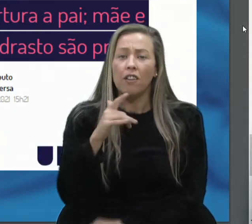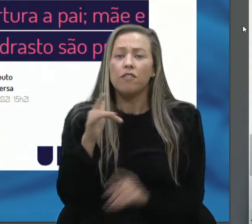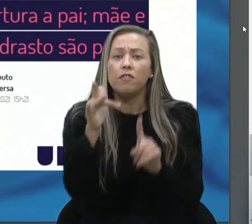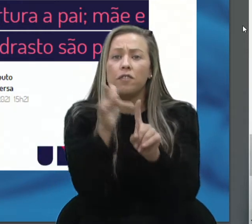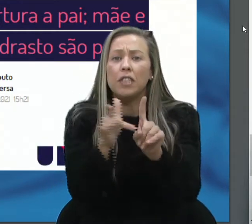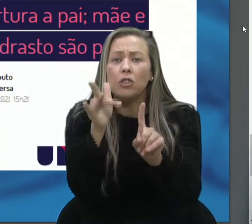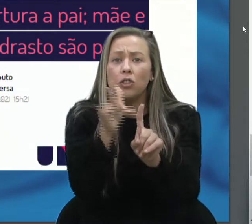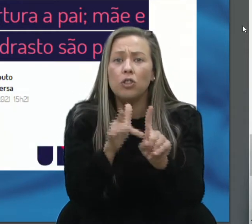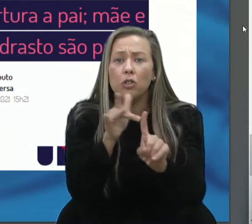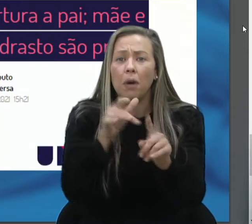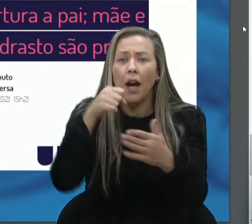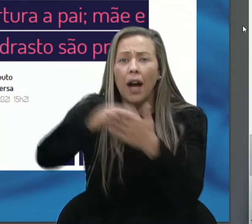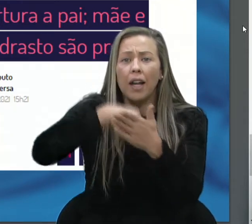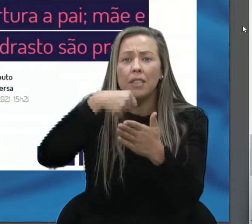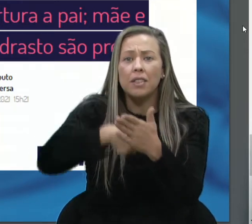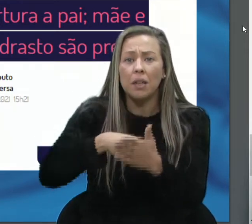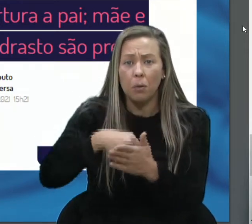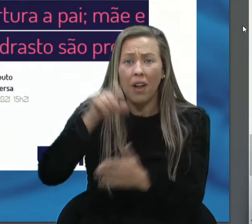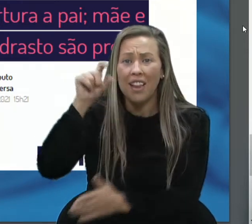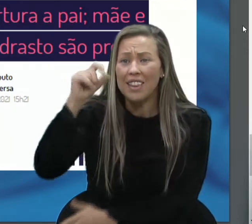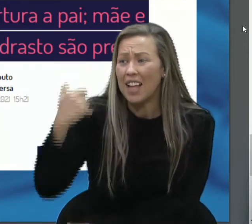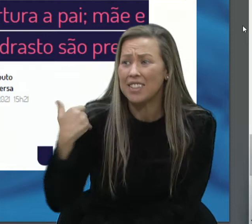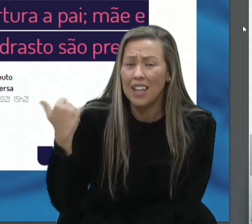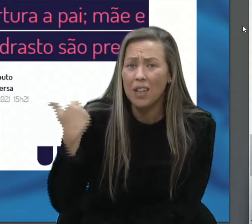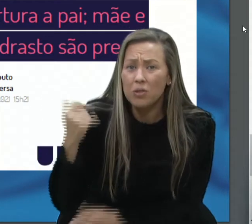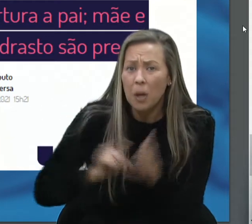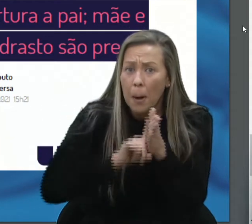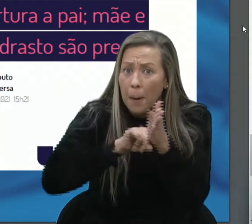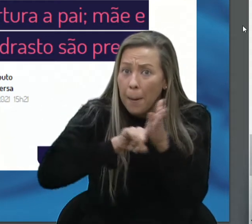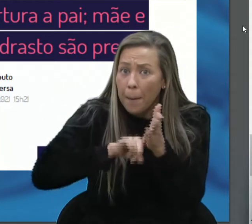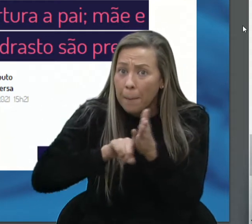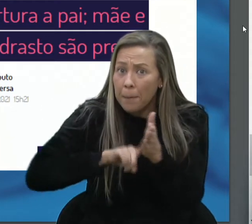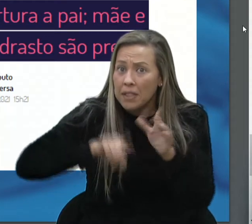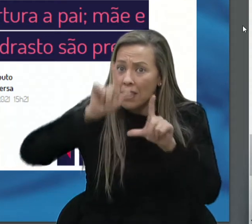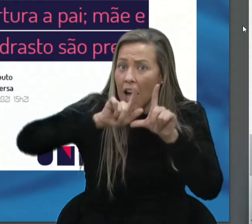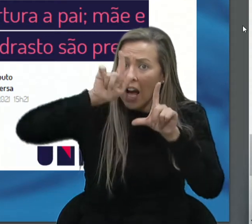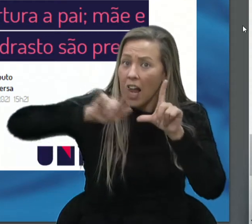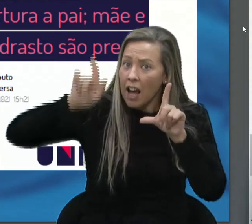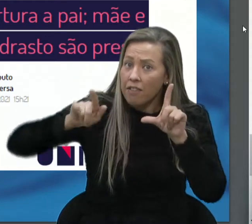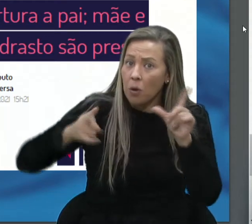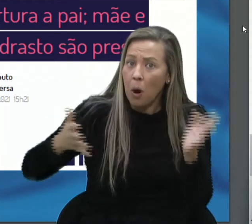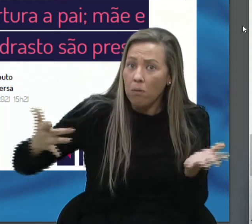10 anos, segundo o levantamento da Sociedade Brasileira